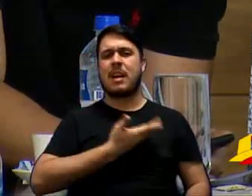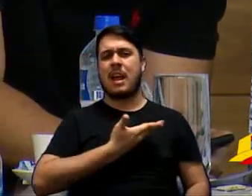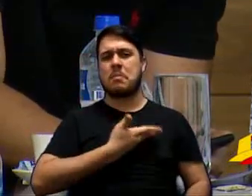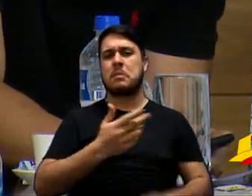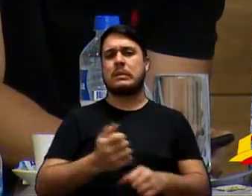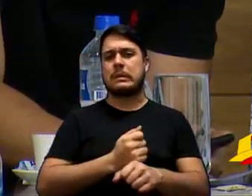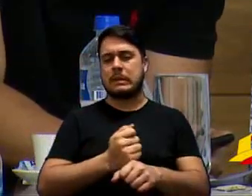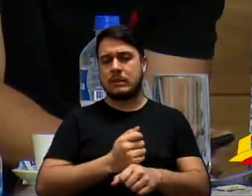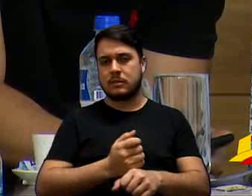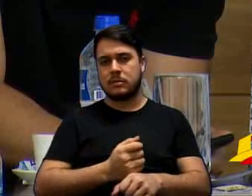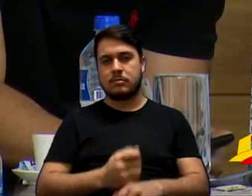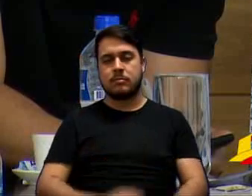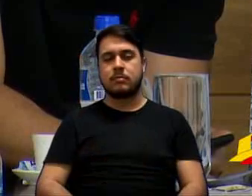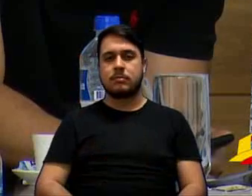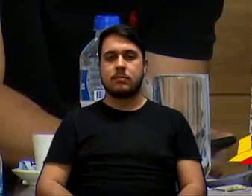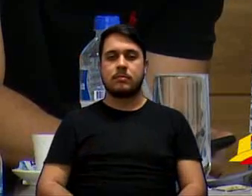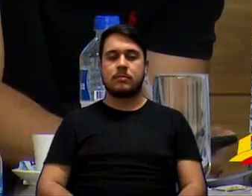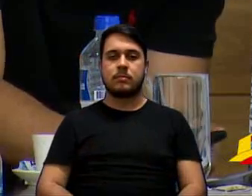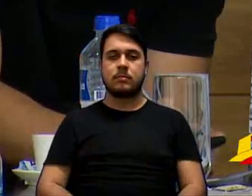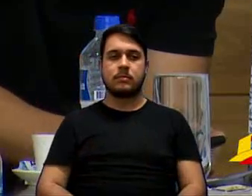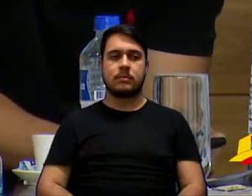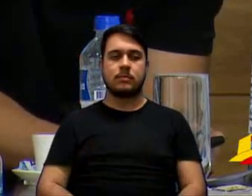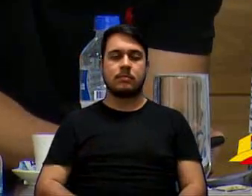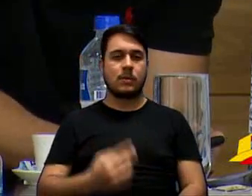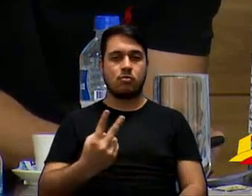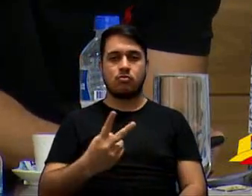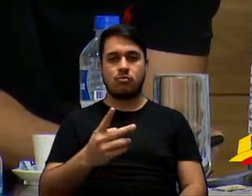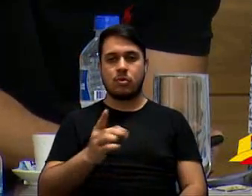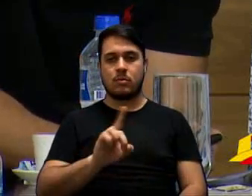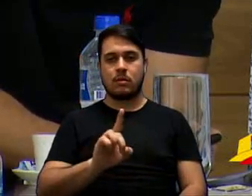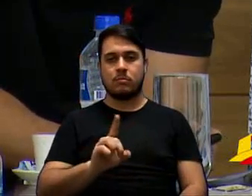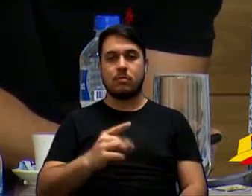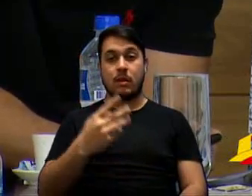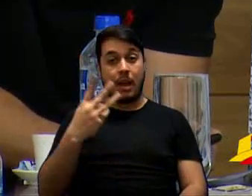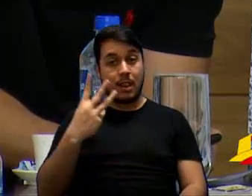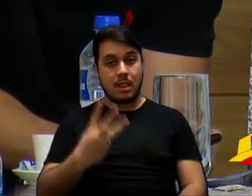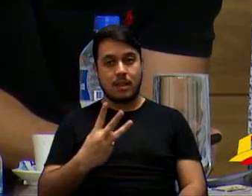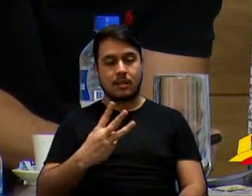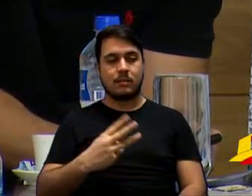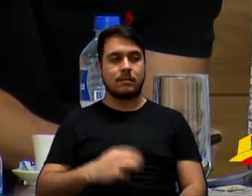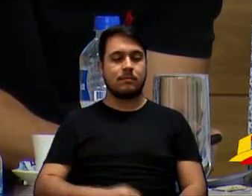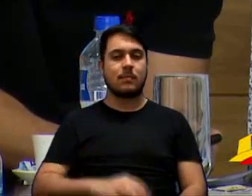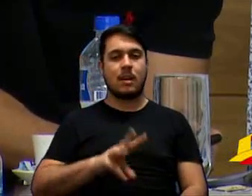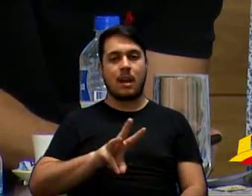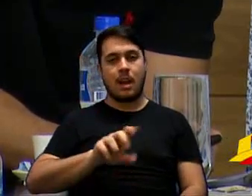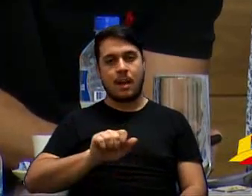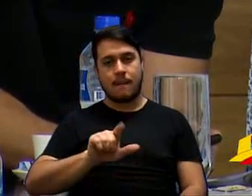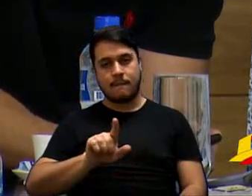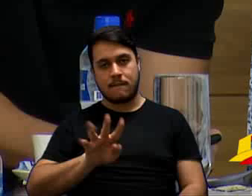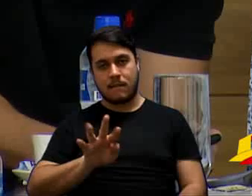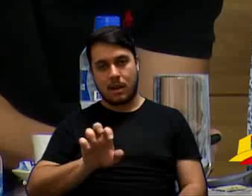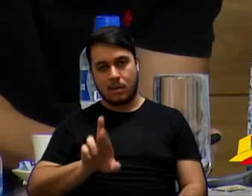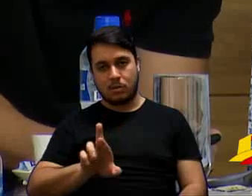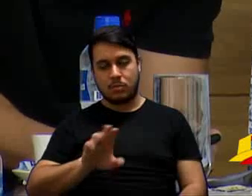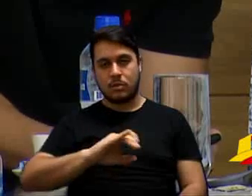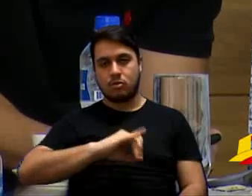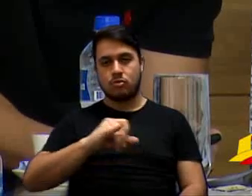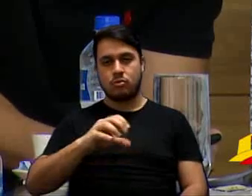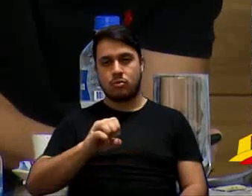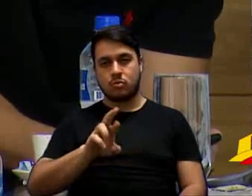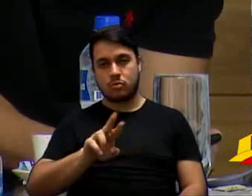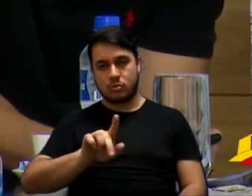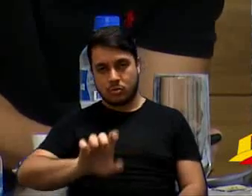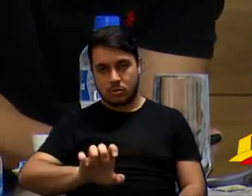verdade eram três mesmo viu cláudio era 20 o walter o jorge eo professor